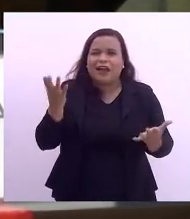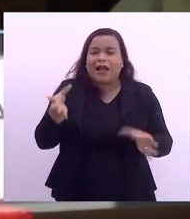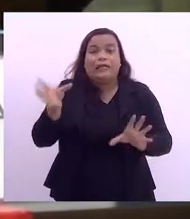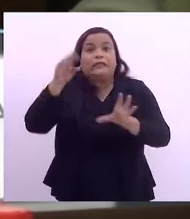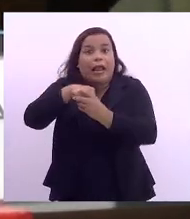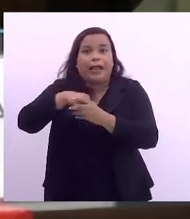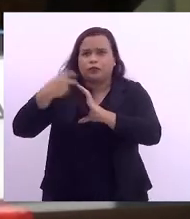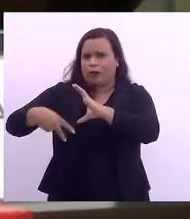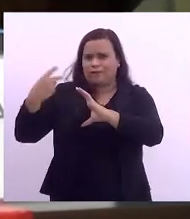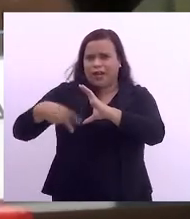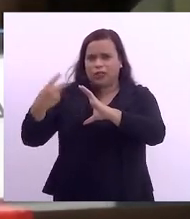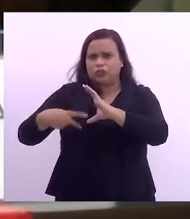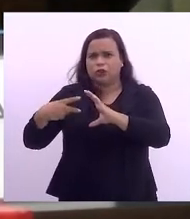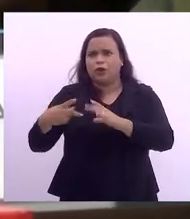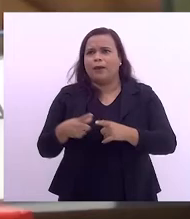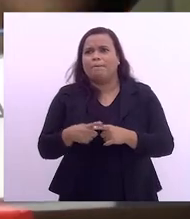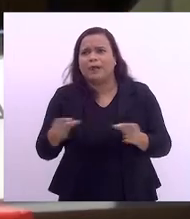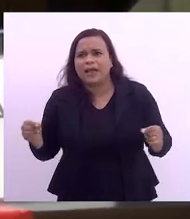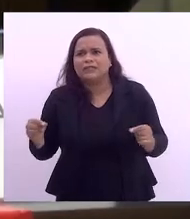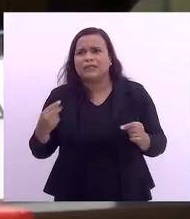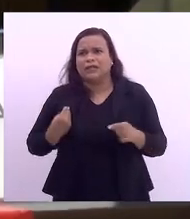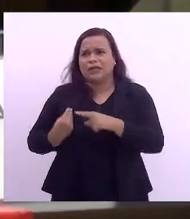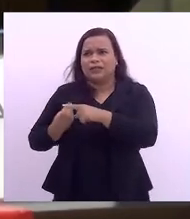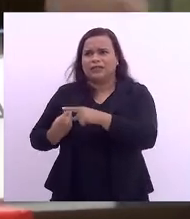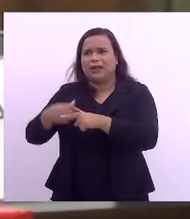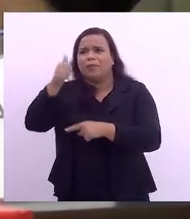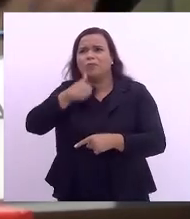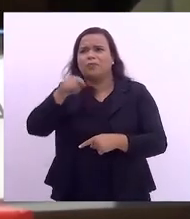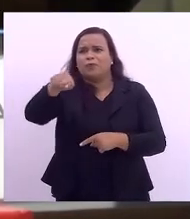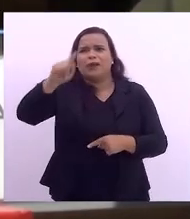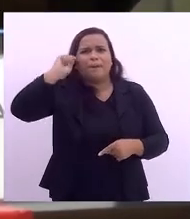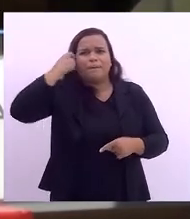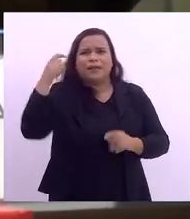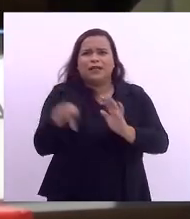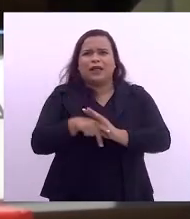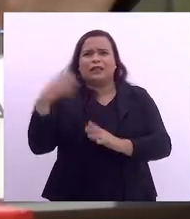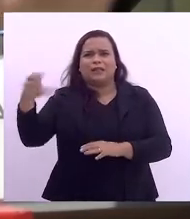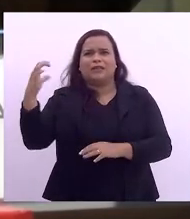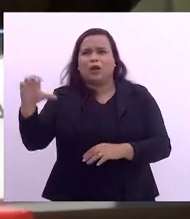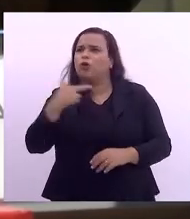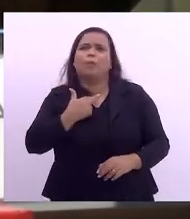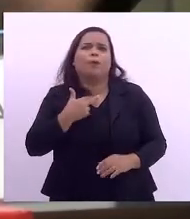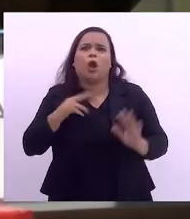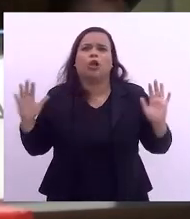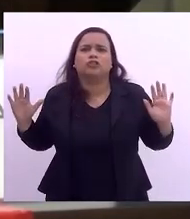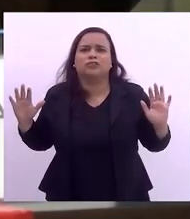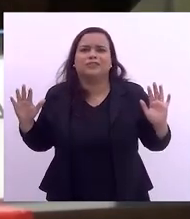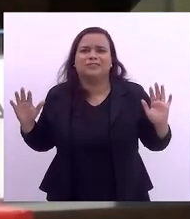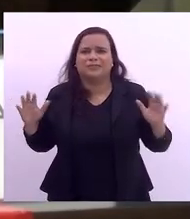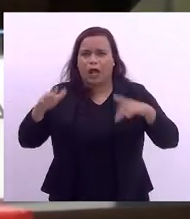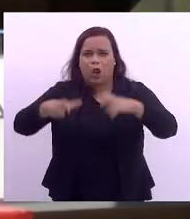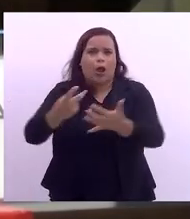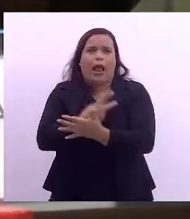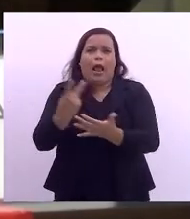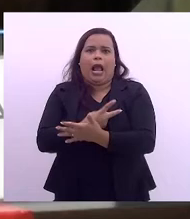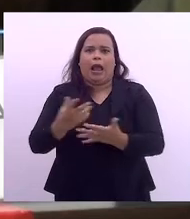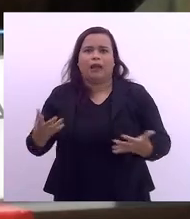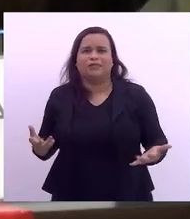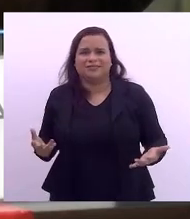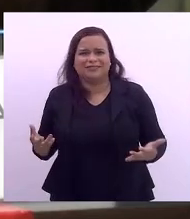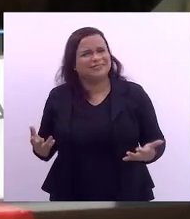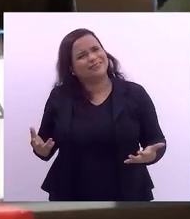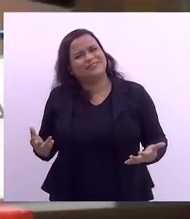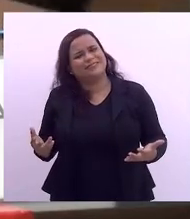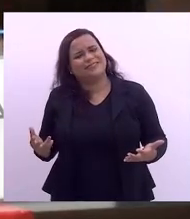de Vereadores de Brasília essa mulher preta lá de Niterói. Não, não é para ter. Está no lugar errado.